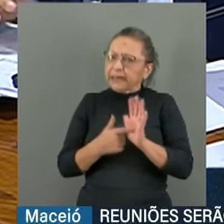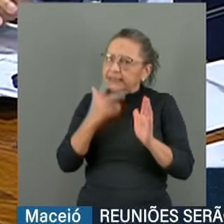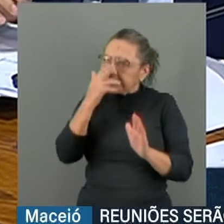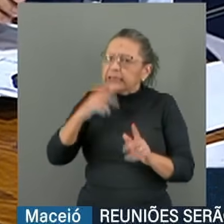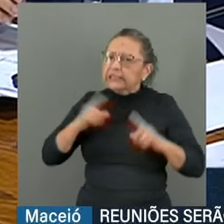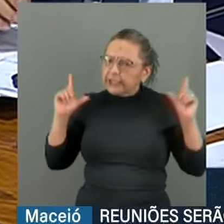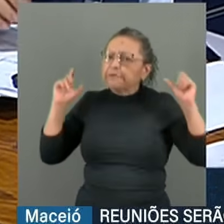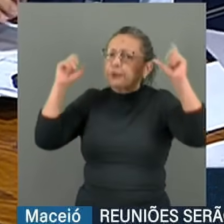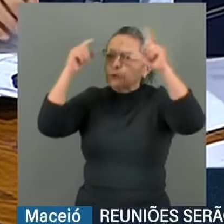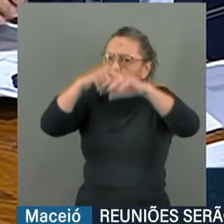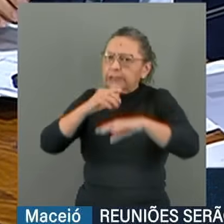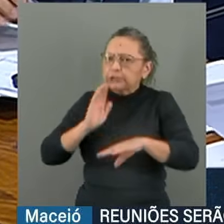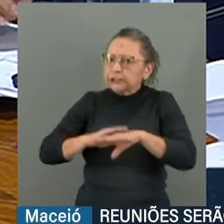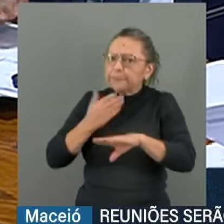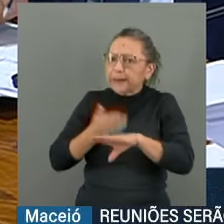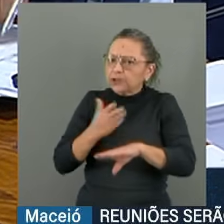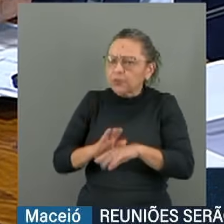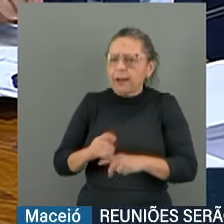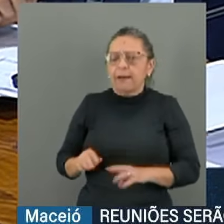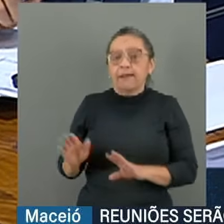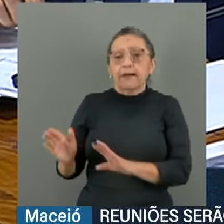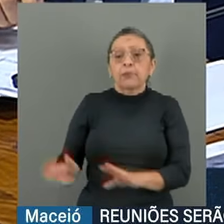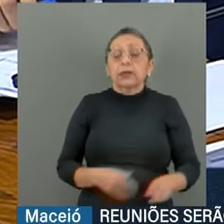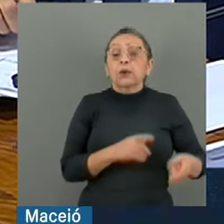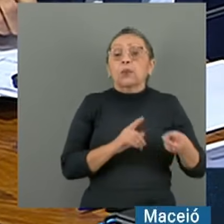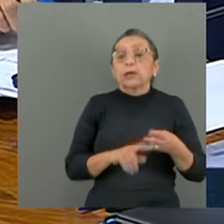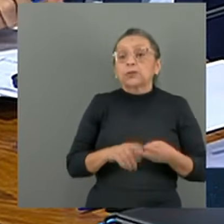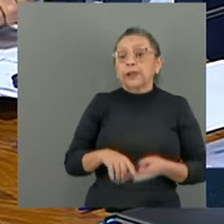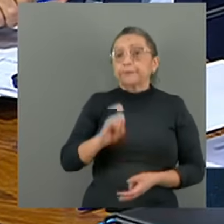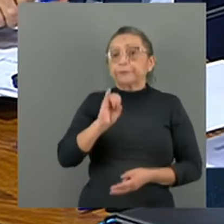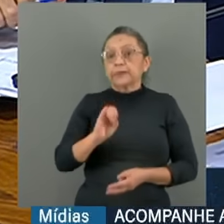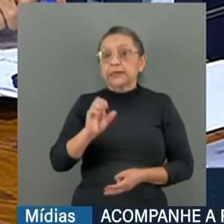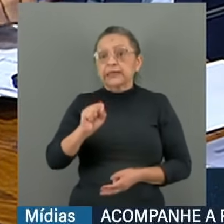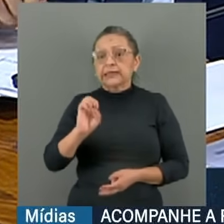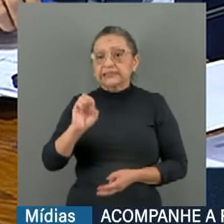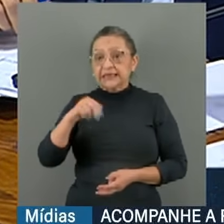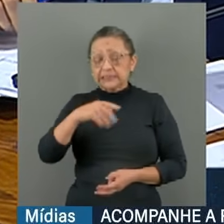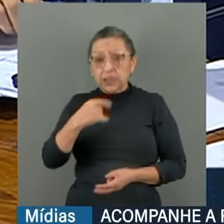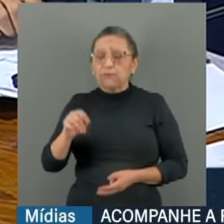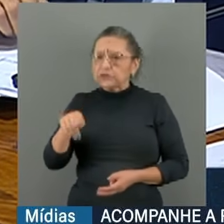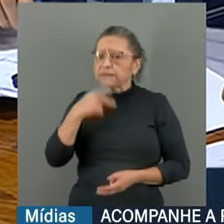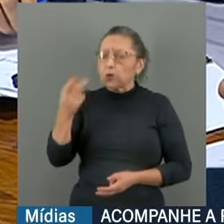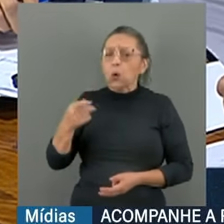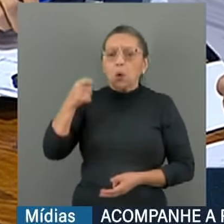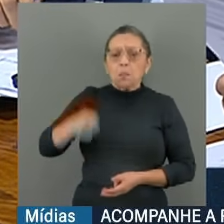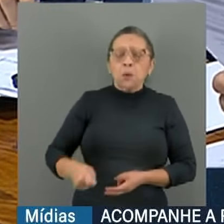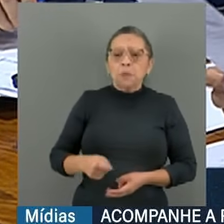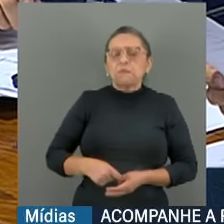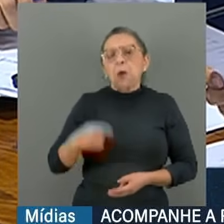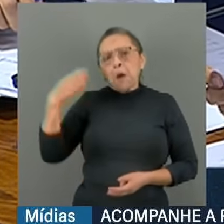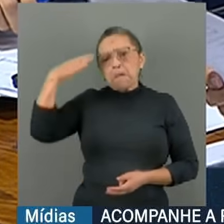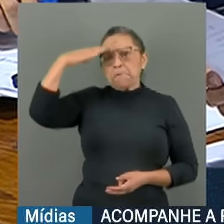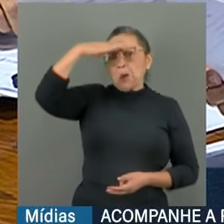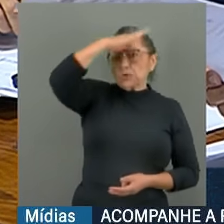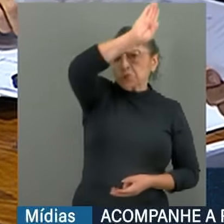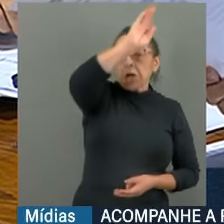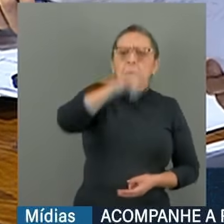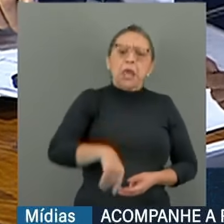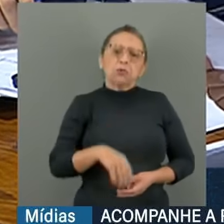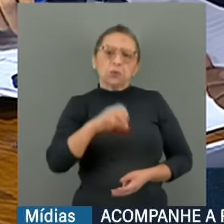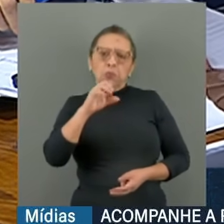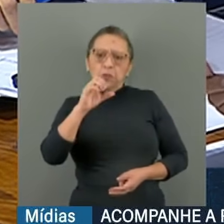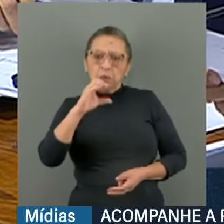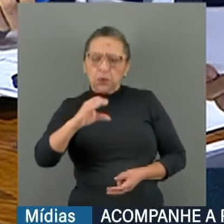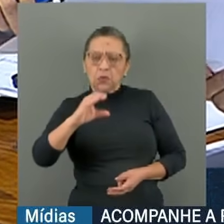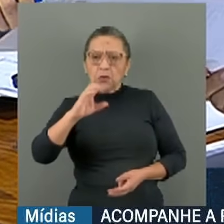dificuldade. Quanto à isenção ainda, Vossa Excelência fez afirmações tipo: Bolsonaro é um serial killer,